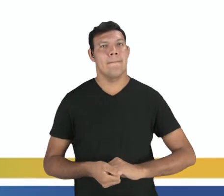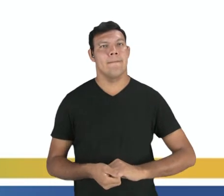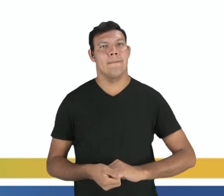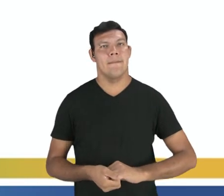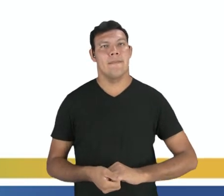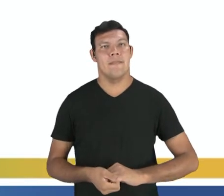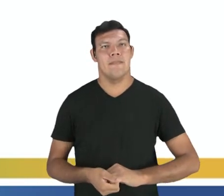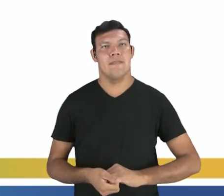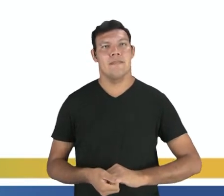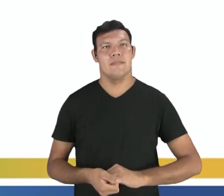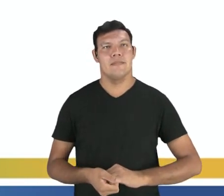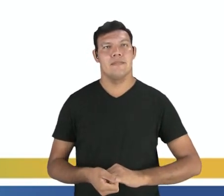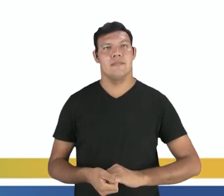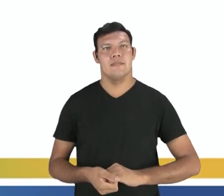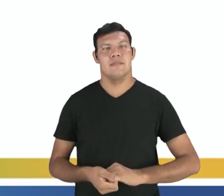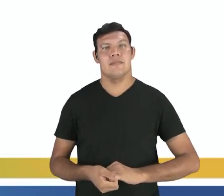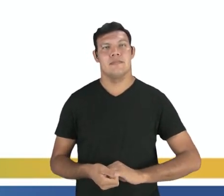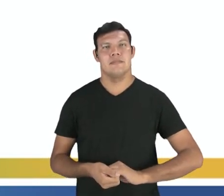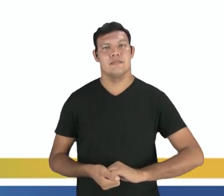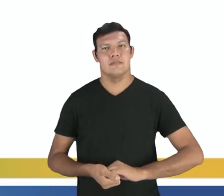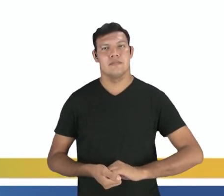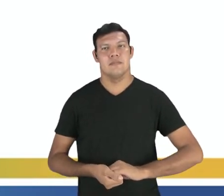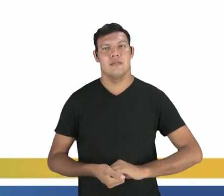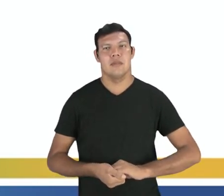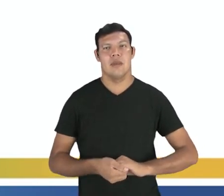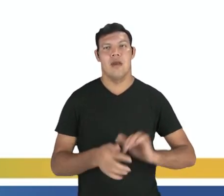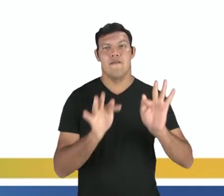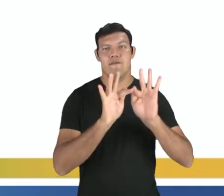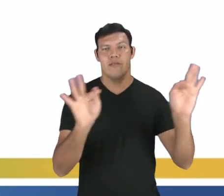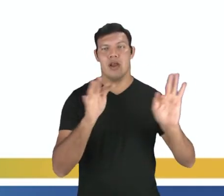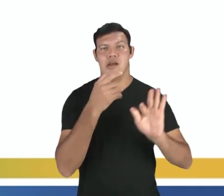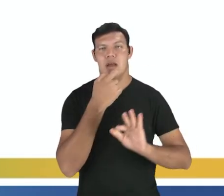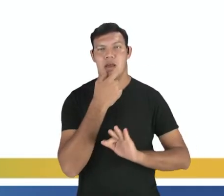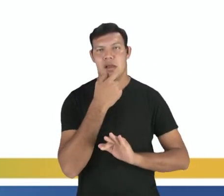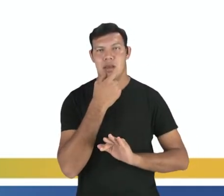She was wild-eyed and wondering while she